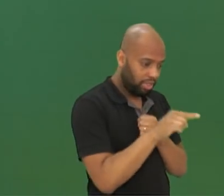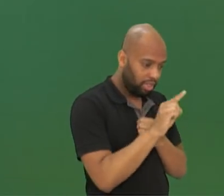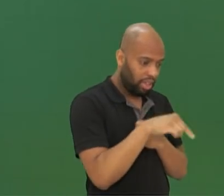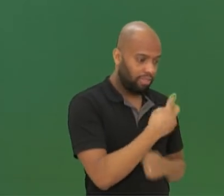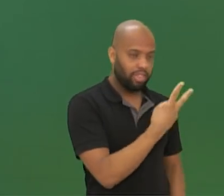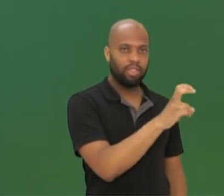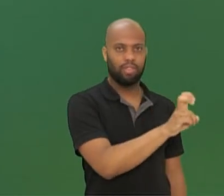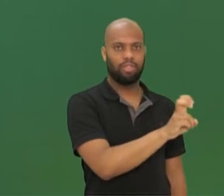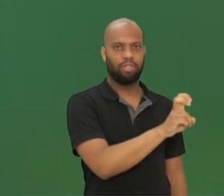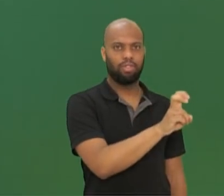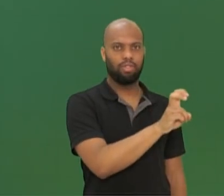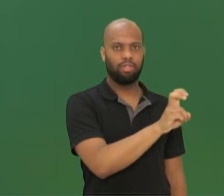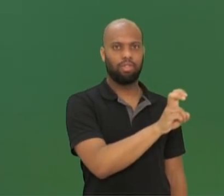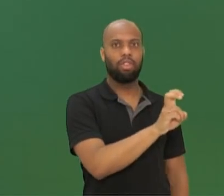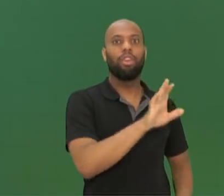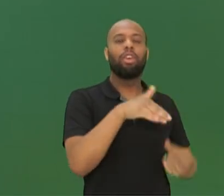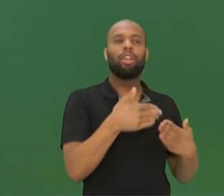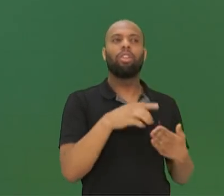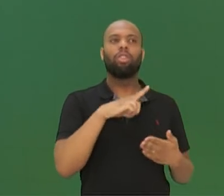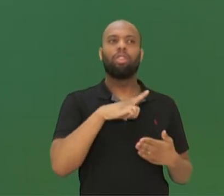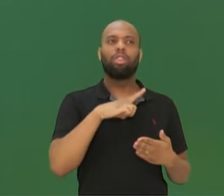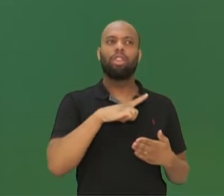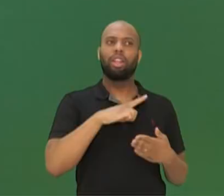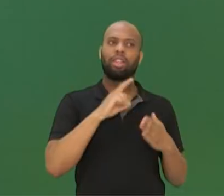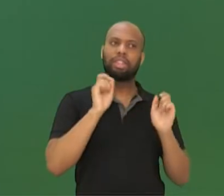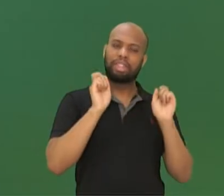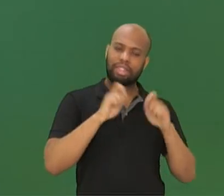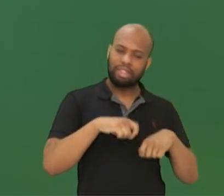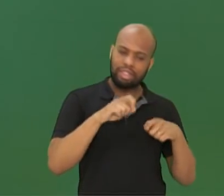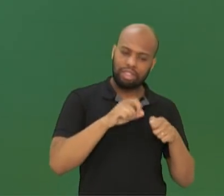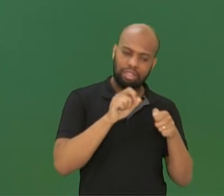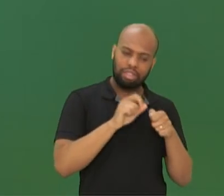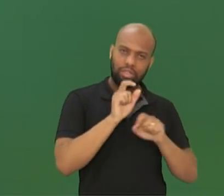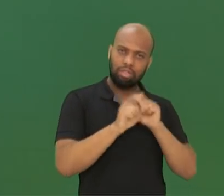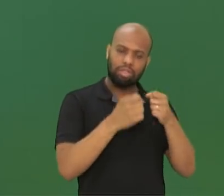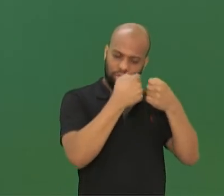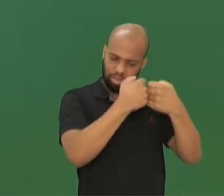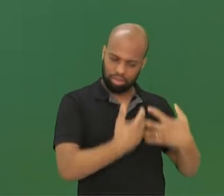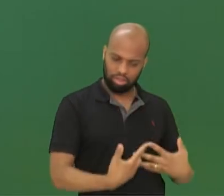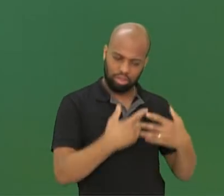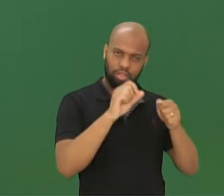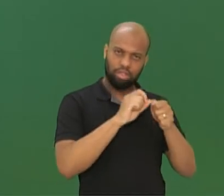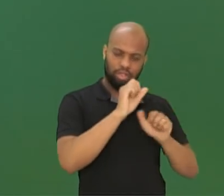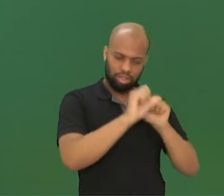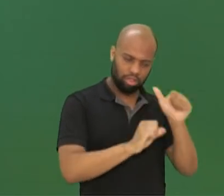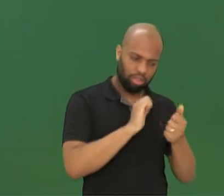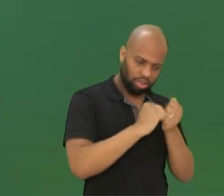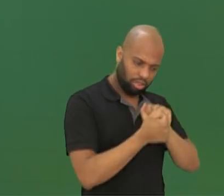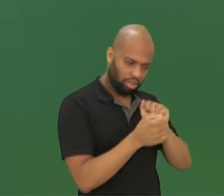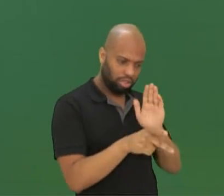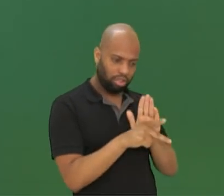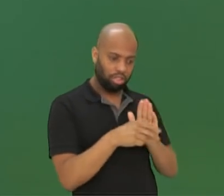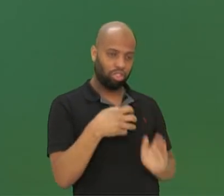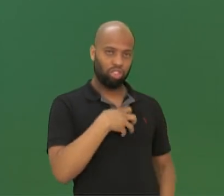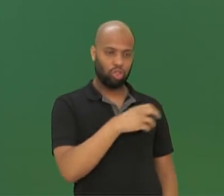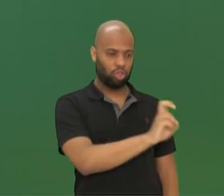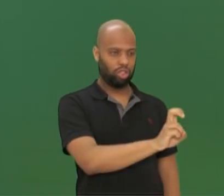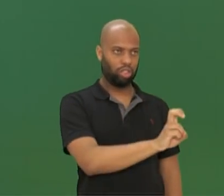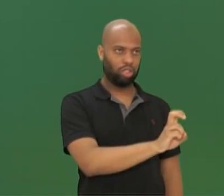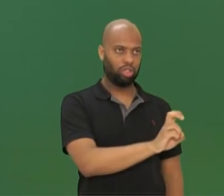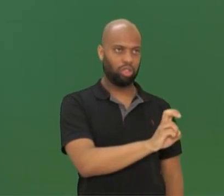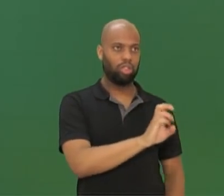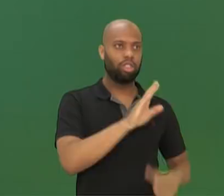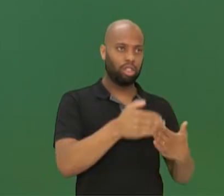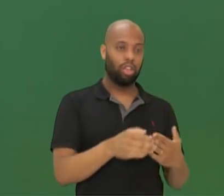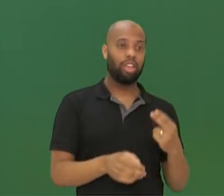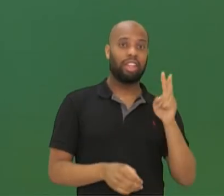25. Então, o 25, a gente pode transformar o 25 em base 5. 5 elevado a